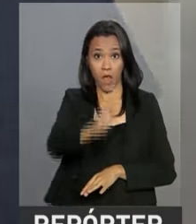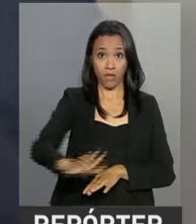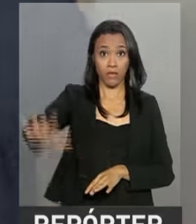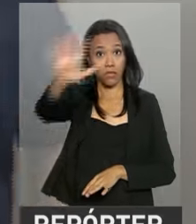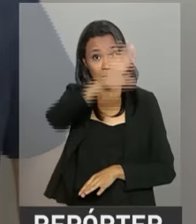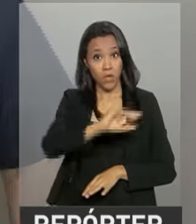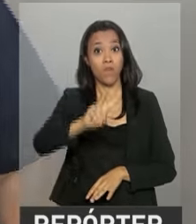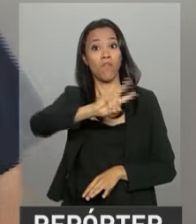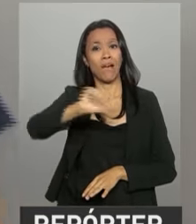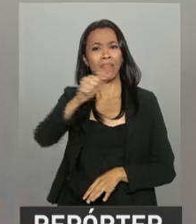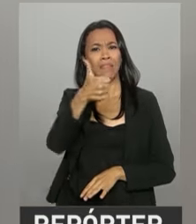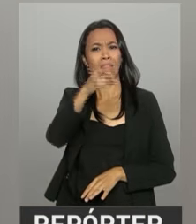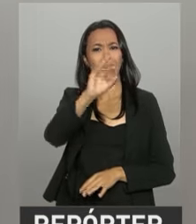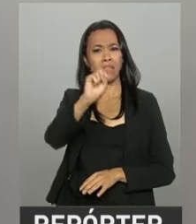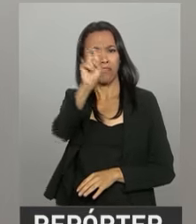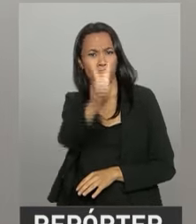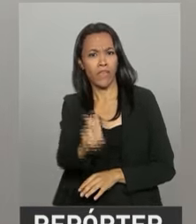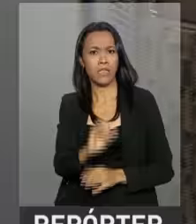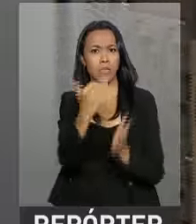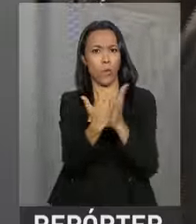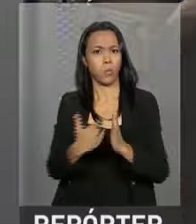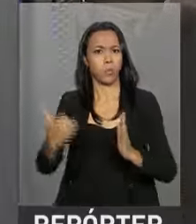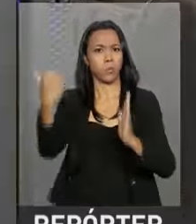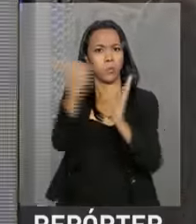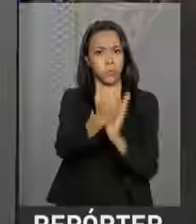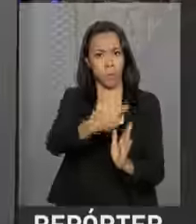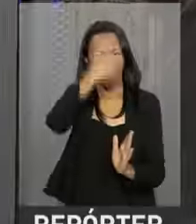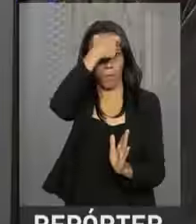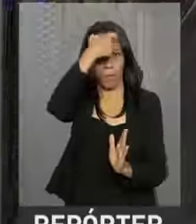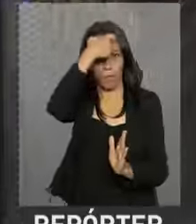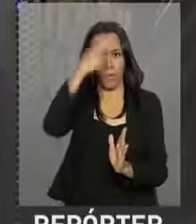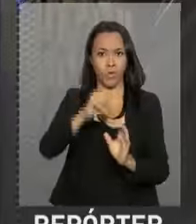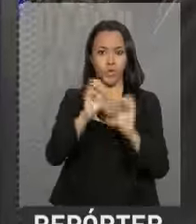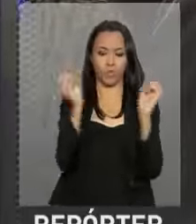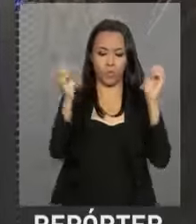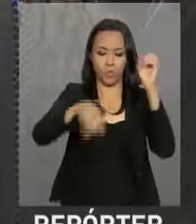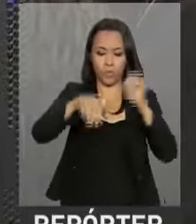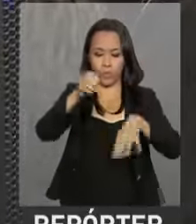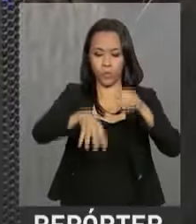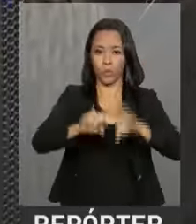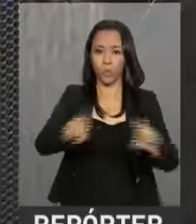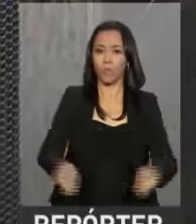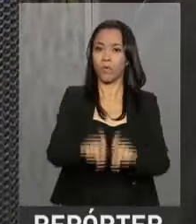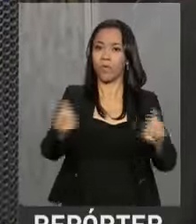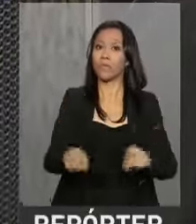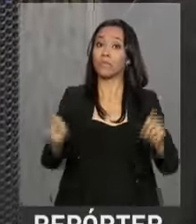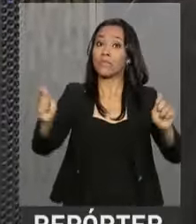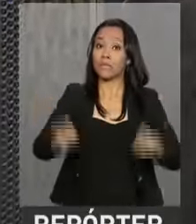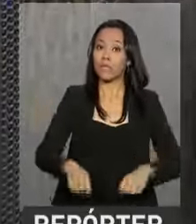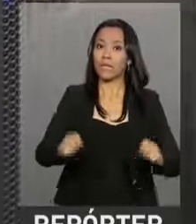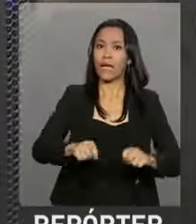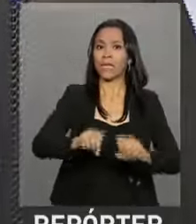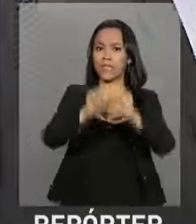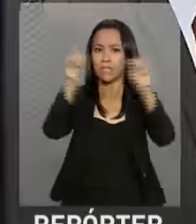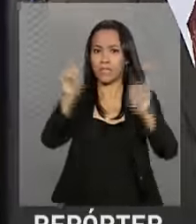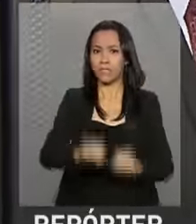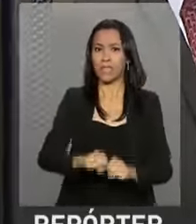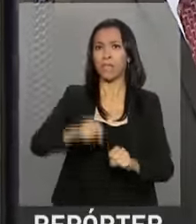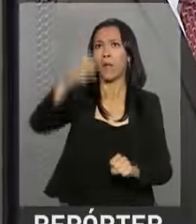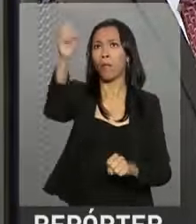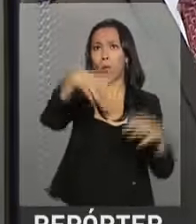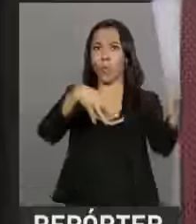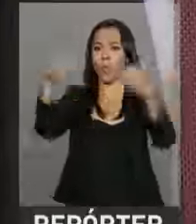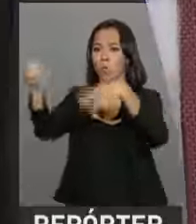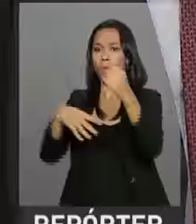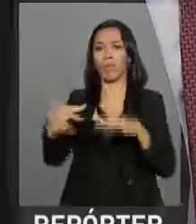vezes o armazenamento de dados com isso será possível unificar todos os sistemas de informática